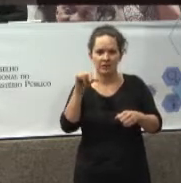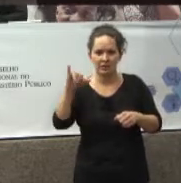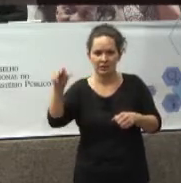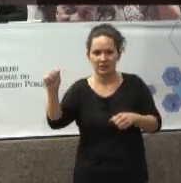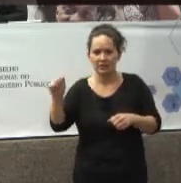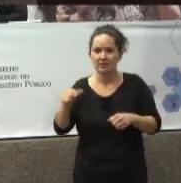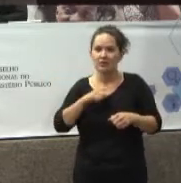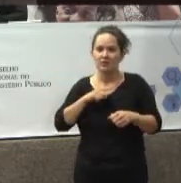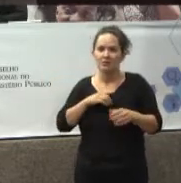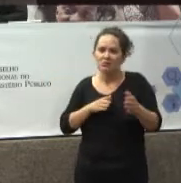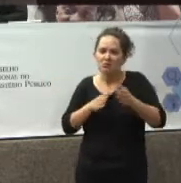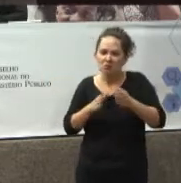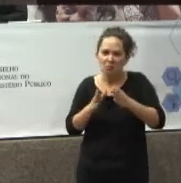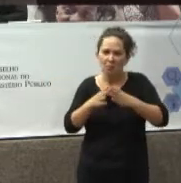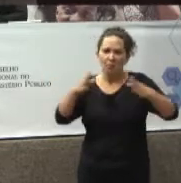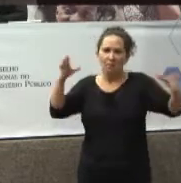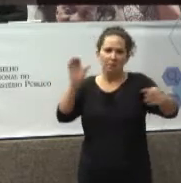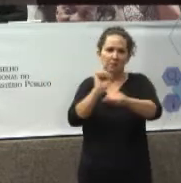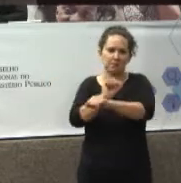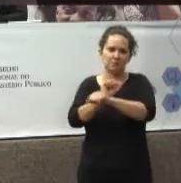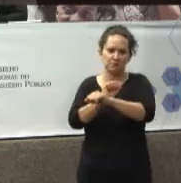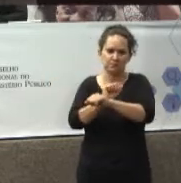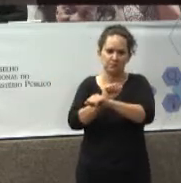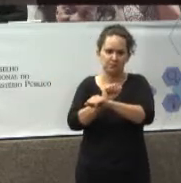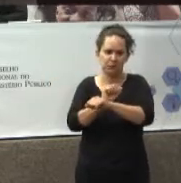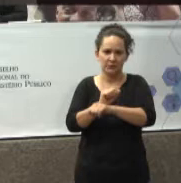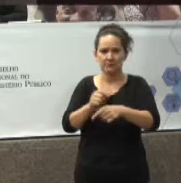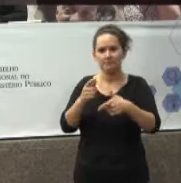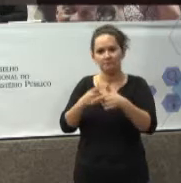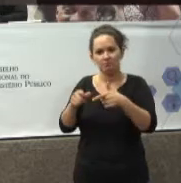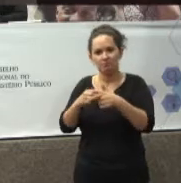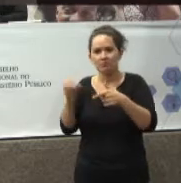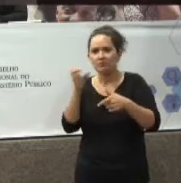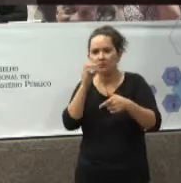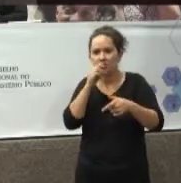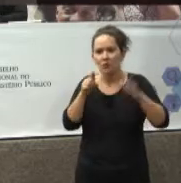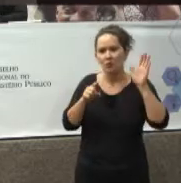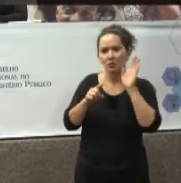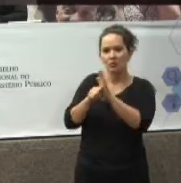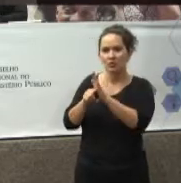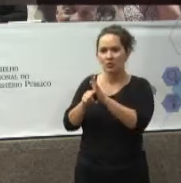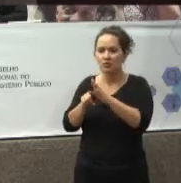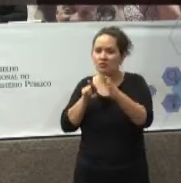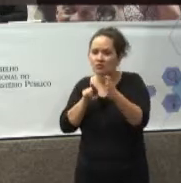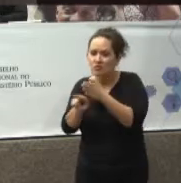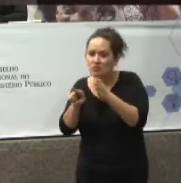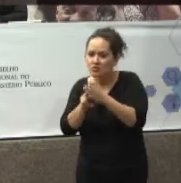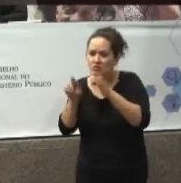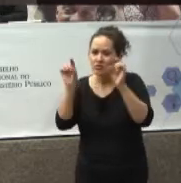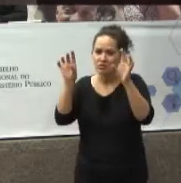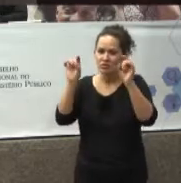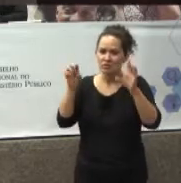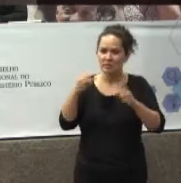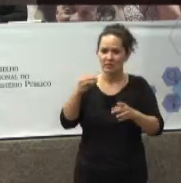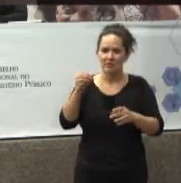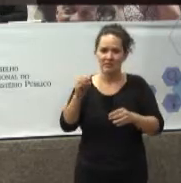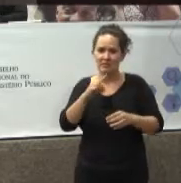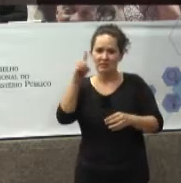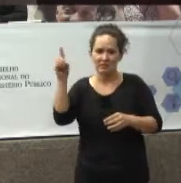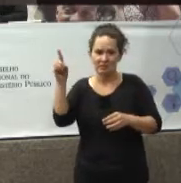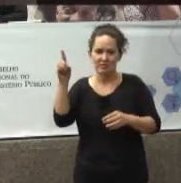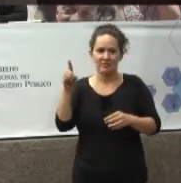máximos de espera para as situações urgentes consulta com especialista em 30 dias da aceitação do pedido pelo